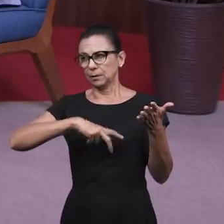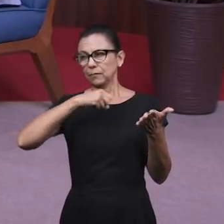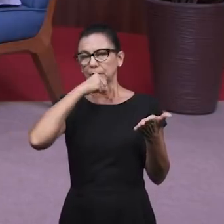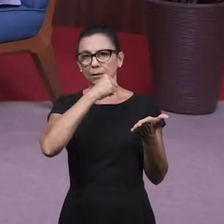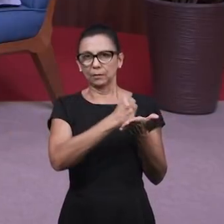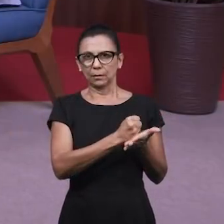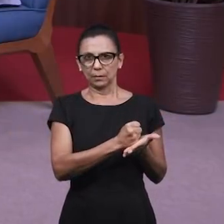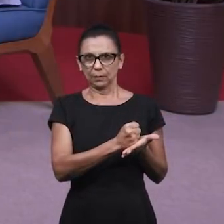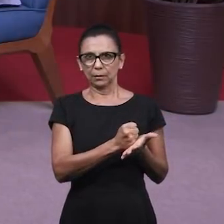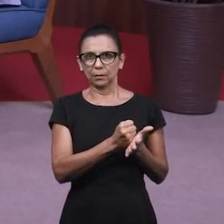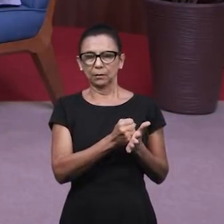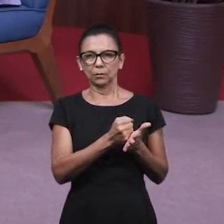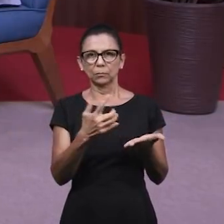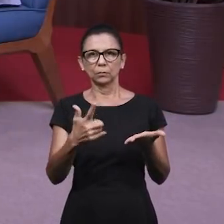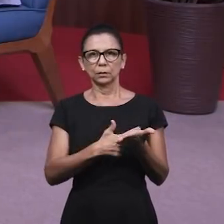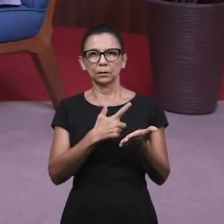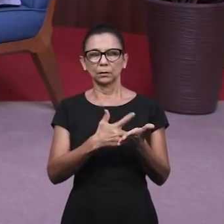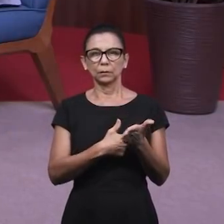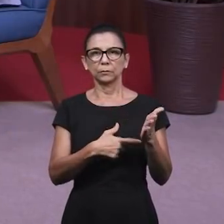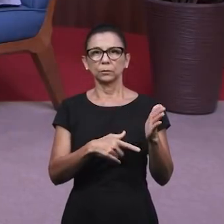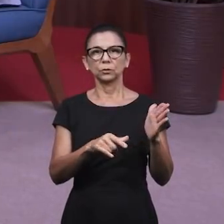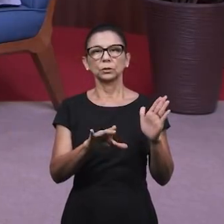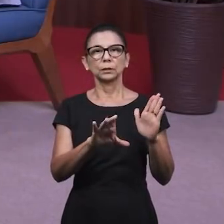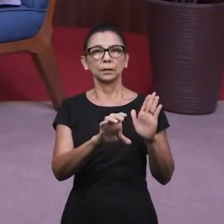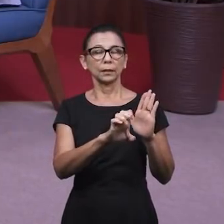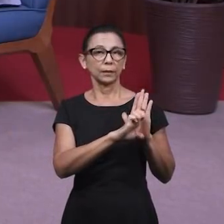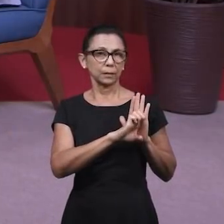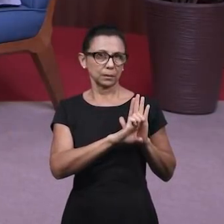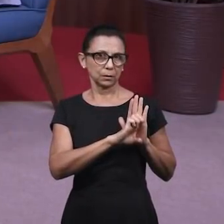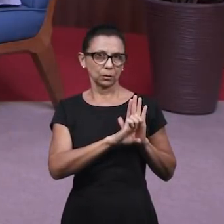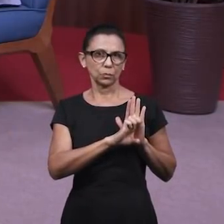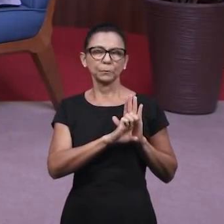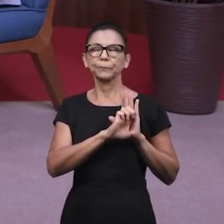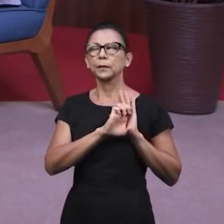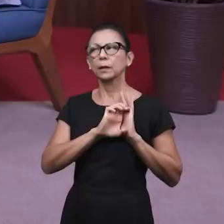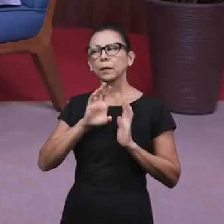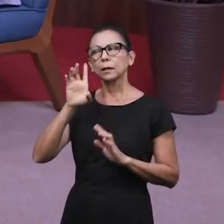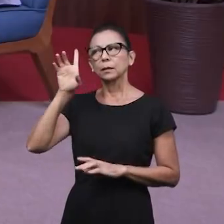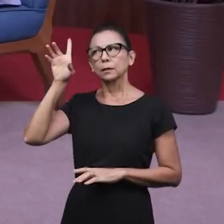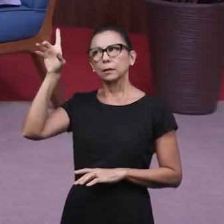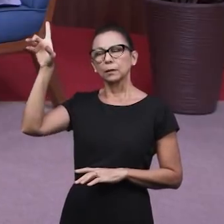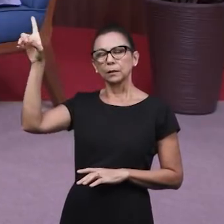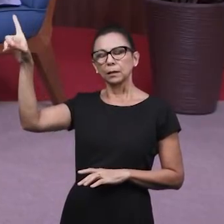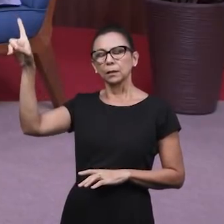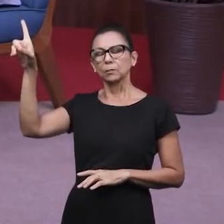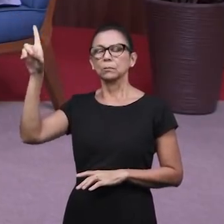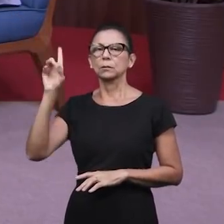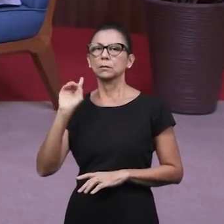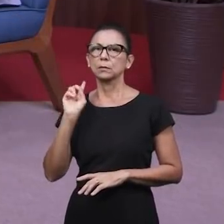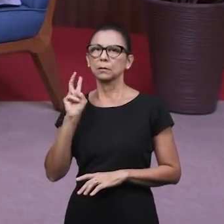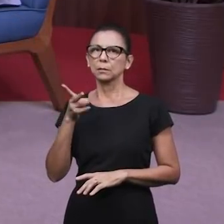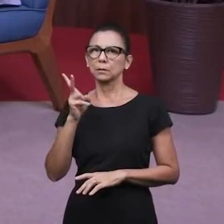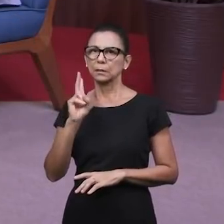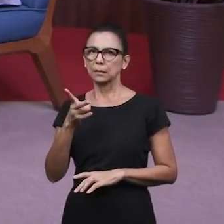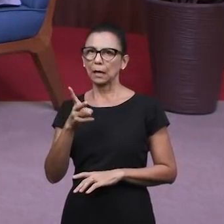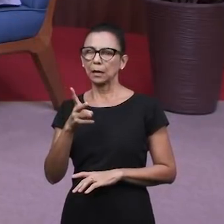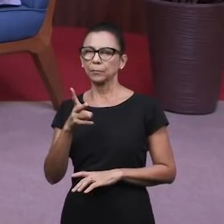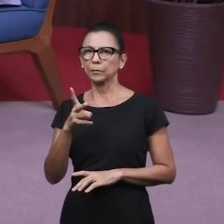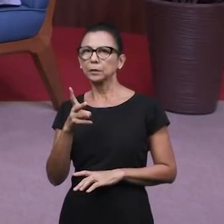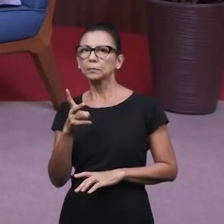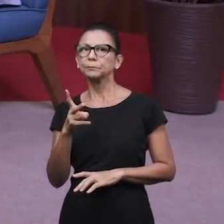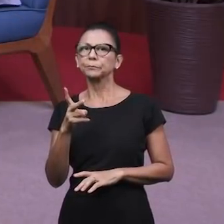principalmente o livro de Êxodo, Deus está sempre chamando a atenção de Moisés para